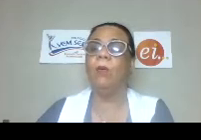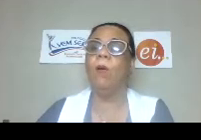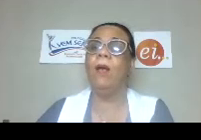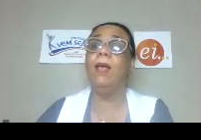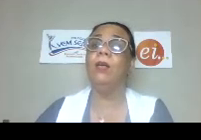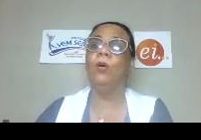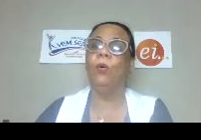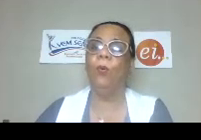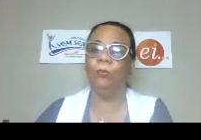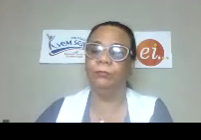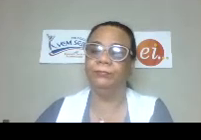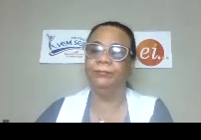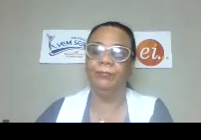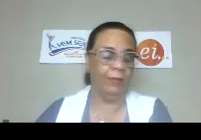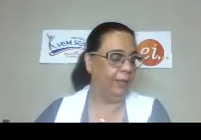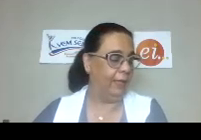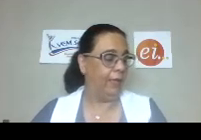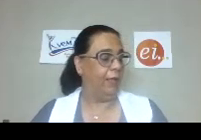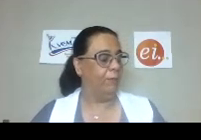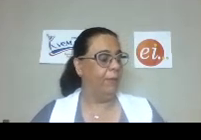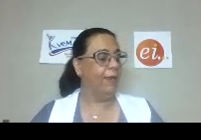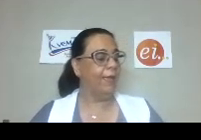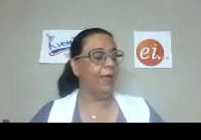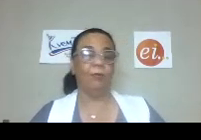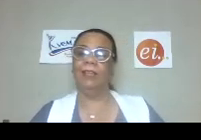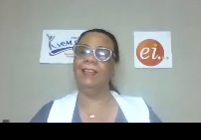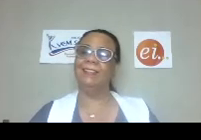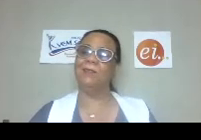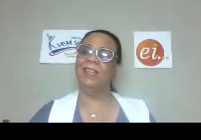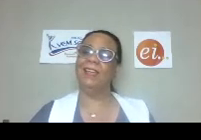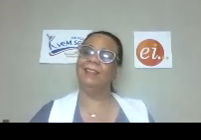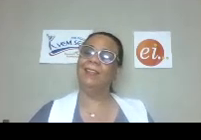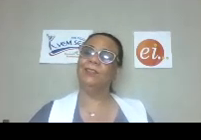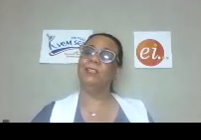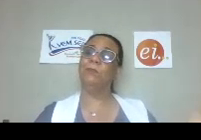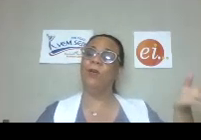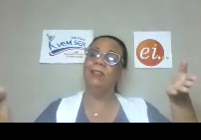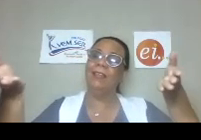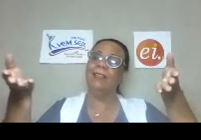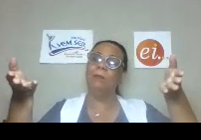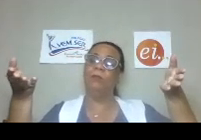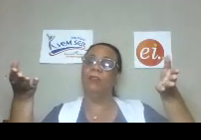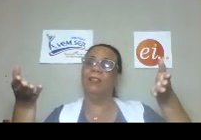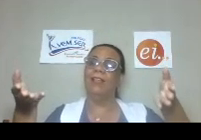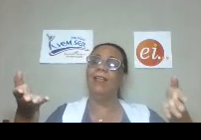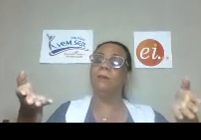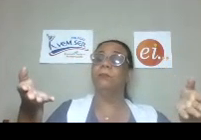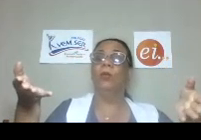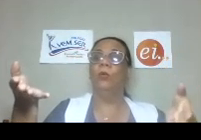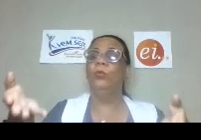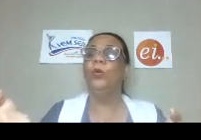6, que é igual a 1. Bem legal, né? Essa brincadeira. Vocês podem até